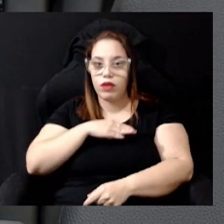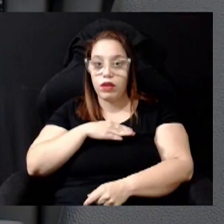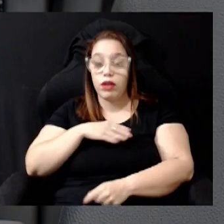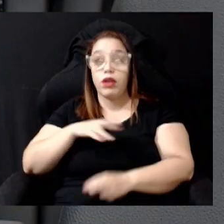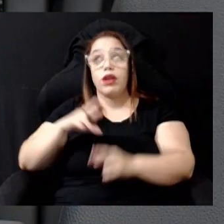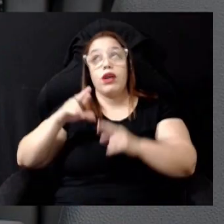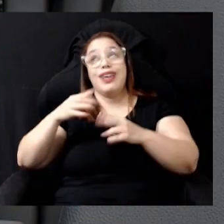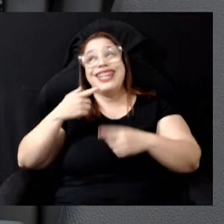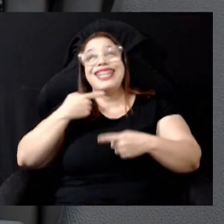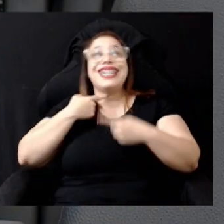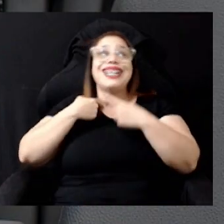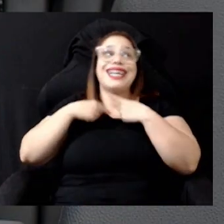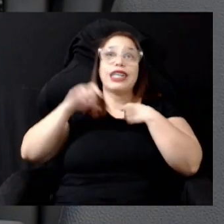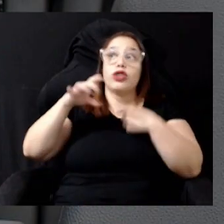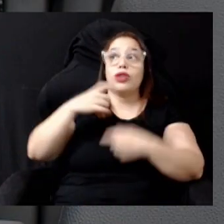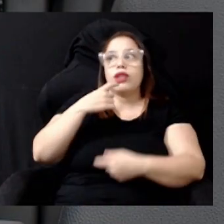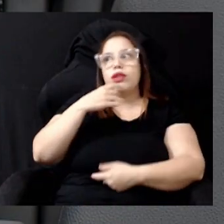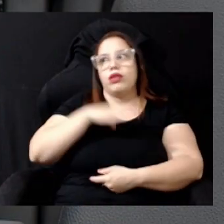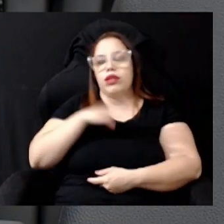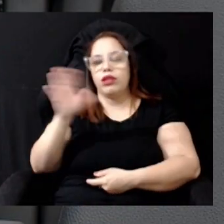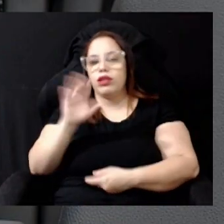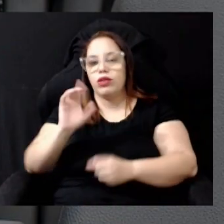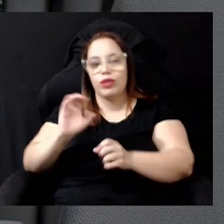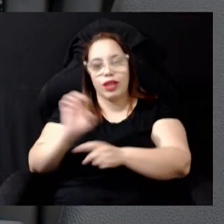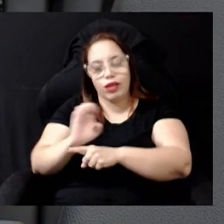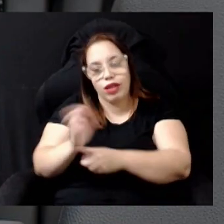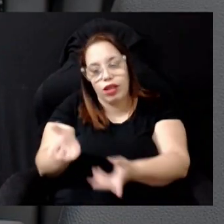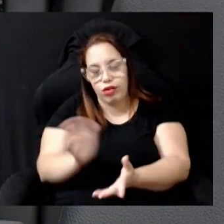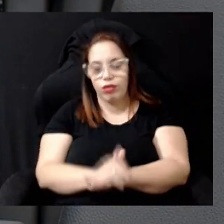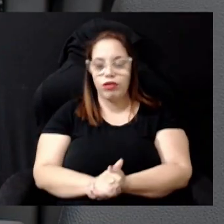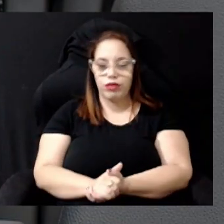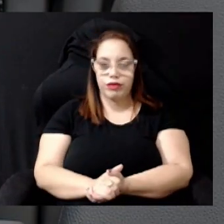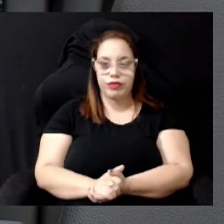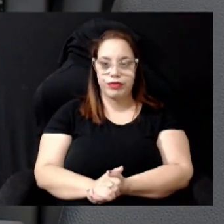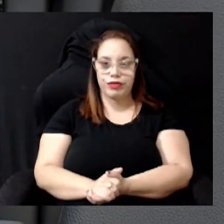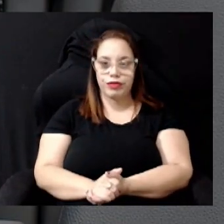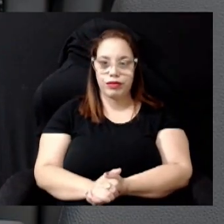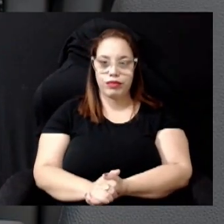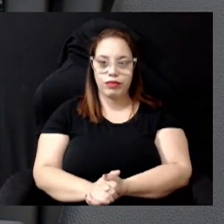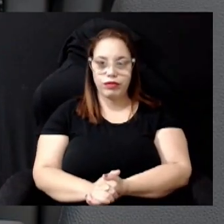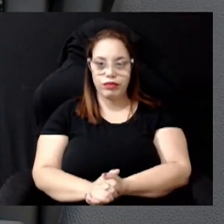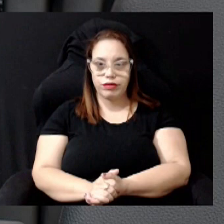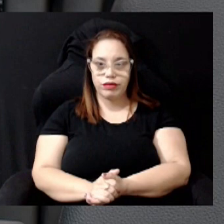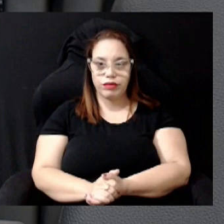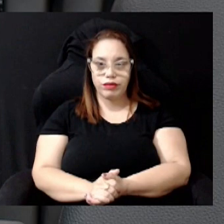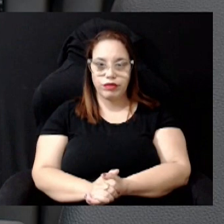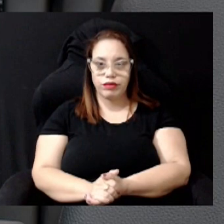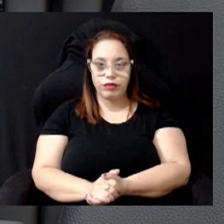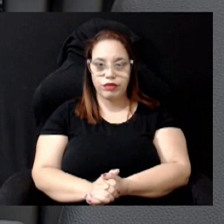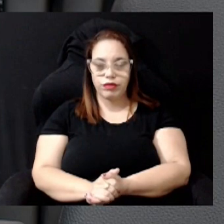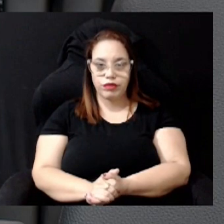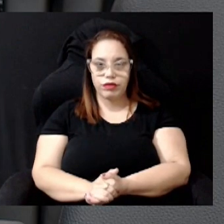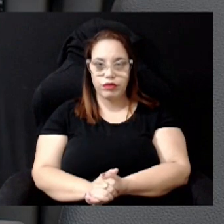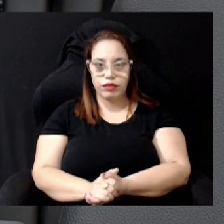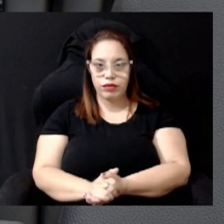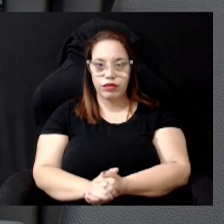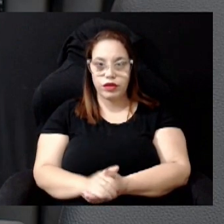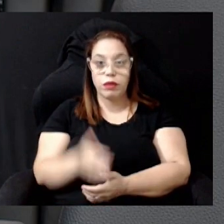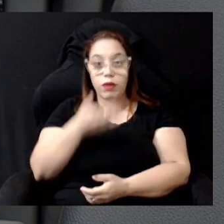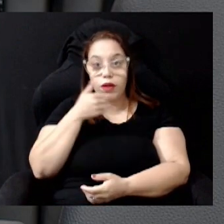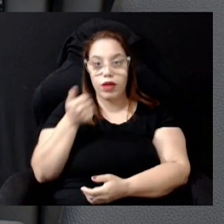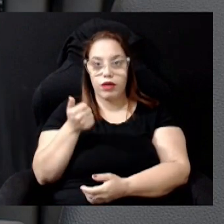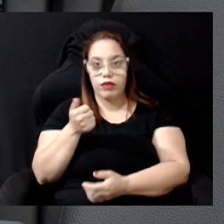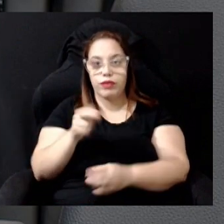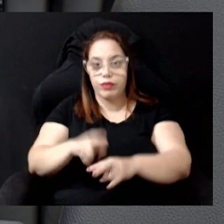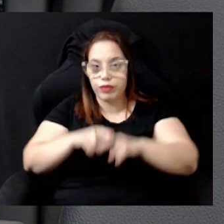não é só Campinas, é o Estado e em situações que também o Sistema Único de Saúde a nível nacional precisa melhorar. Portanto,